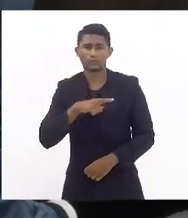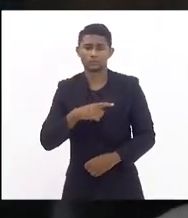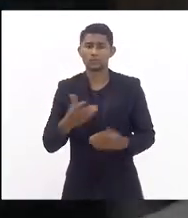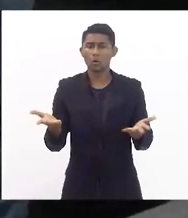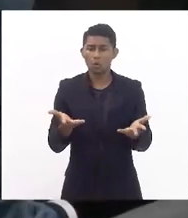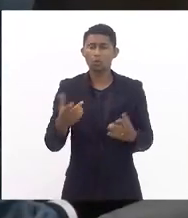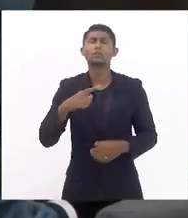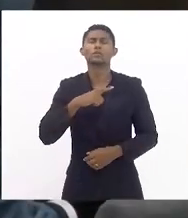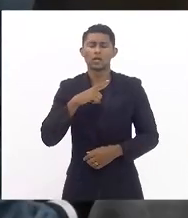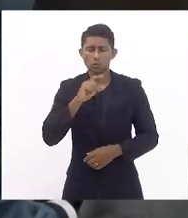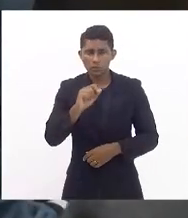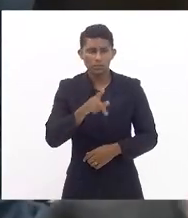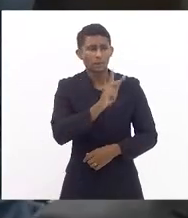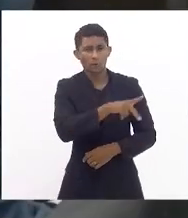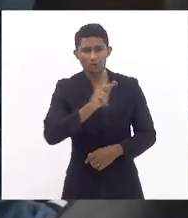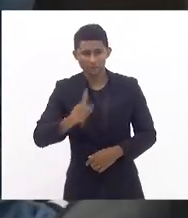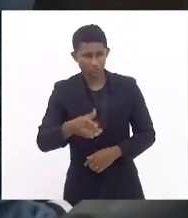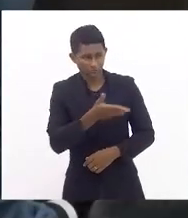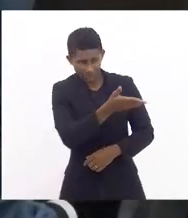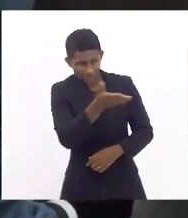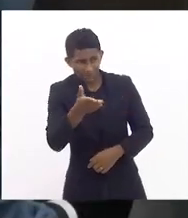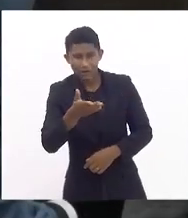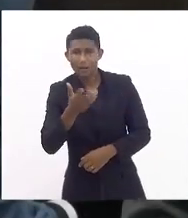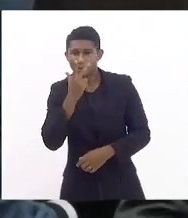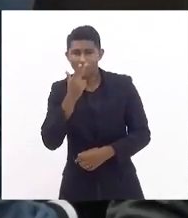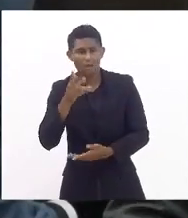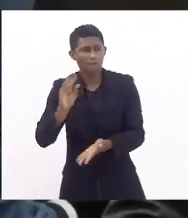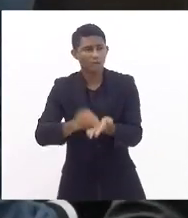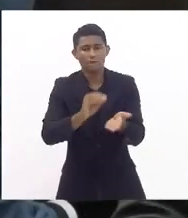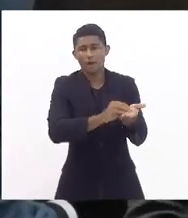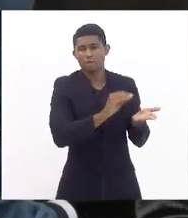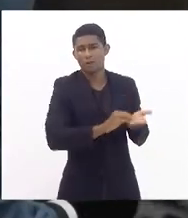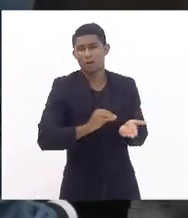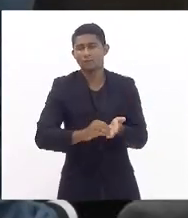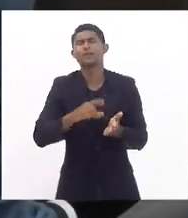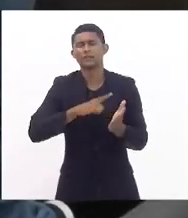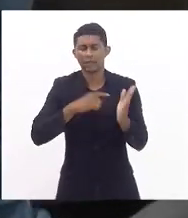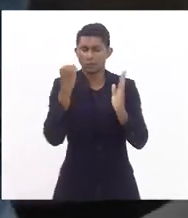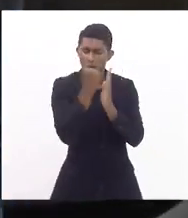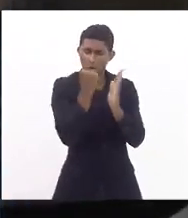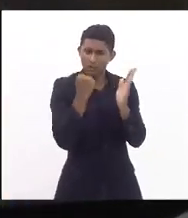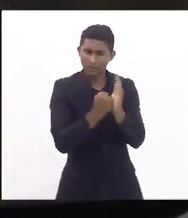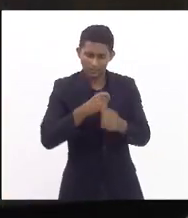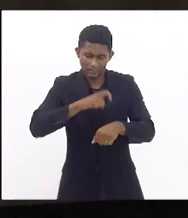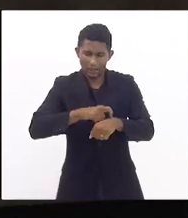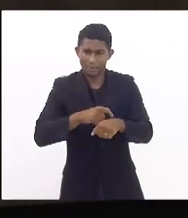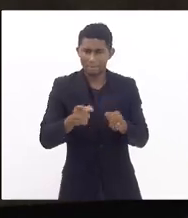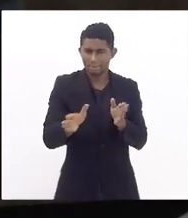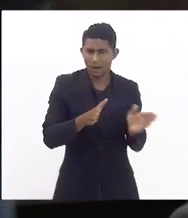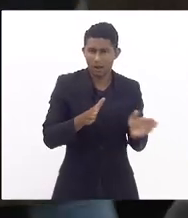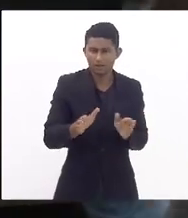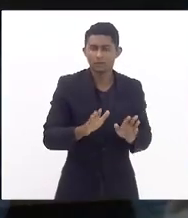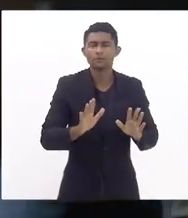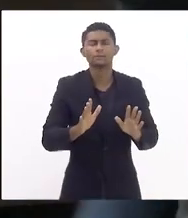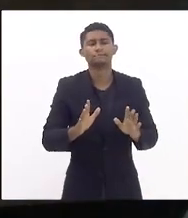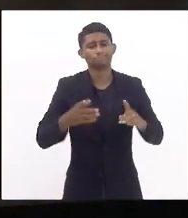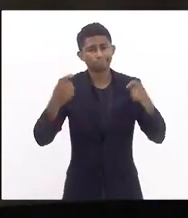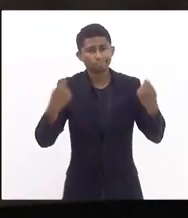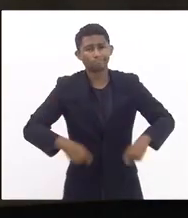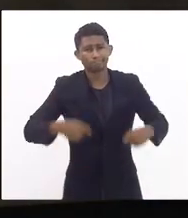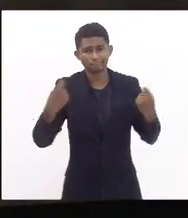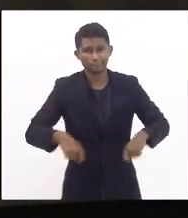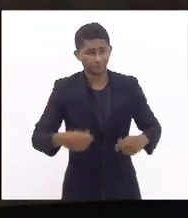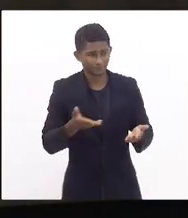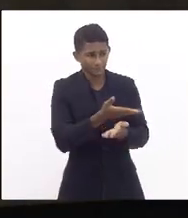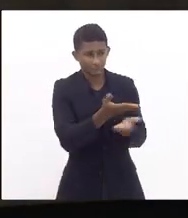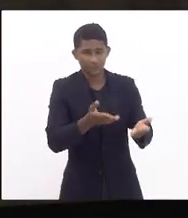nós temos falta de professores na rede, temos contrato temporário e temos uma necessidade de que os professores